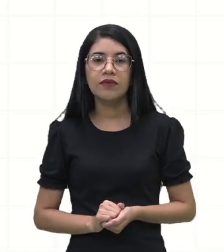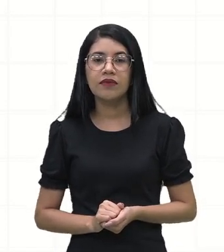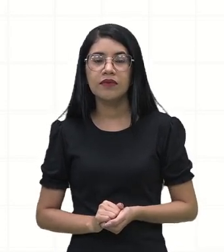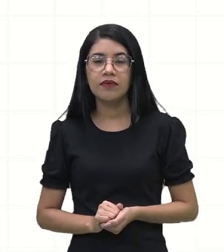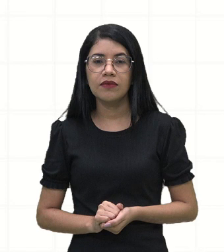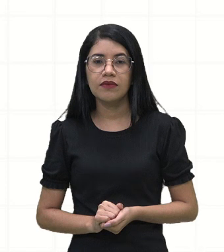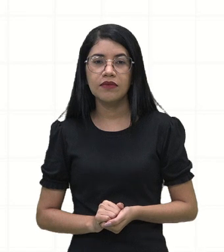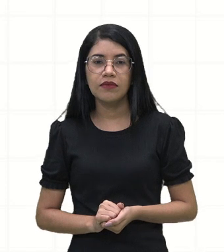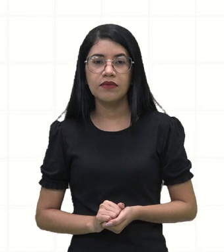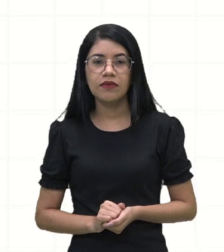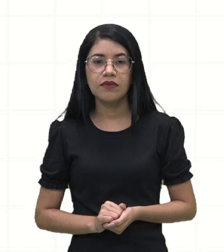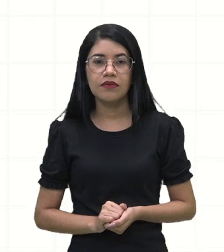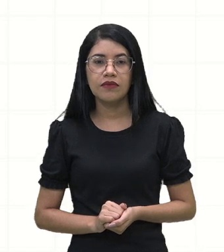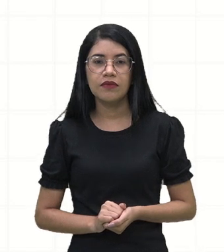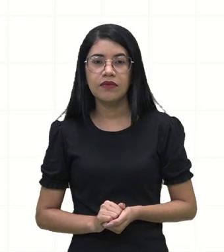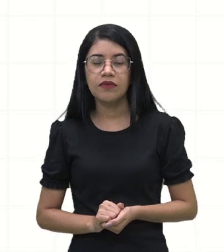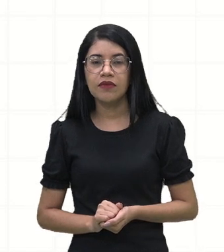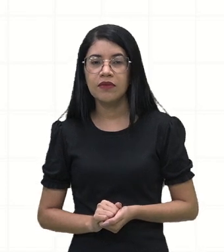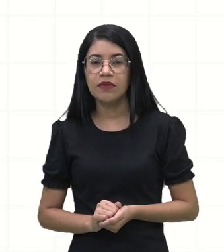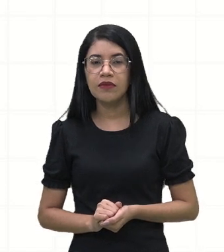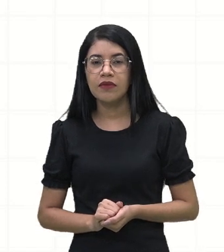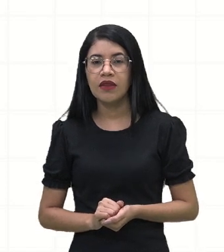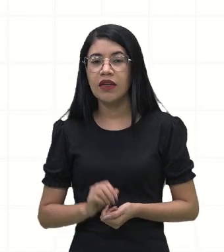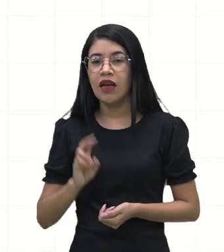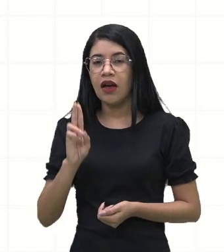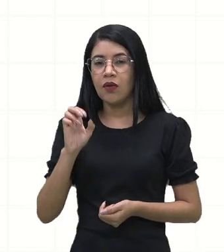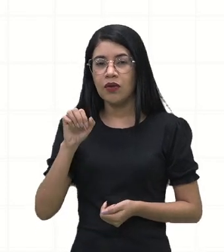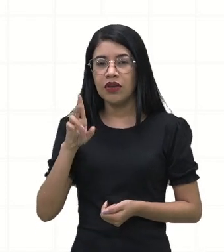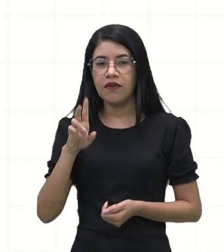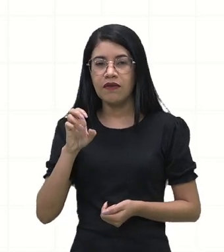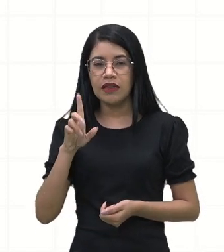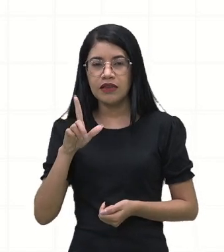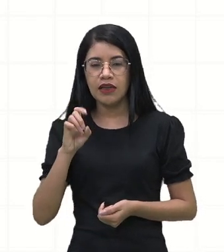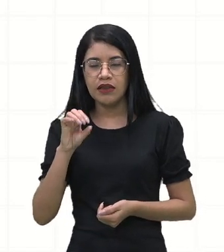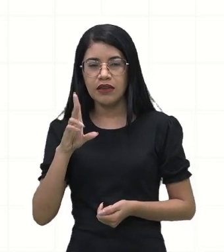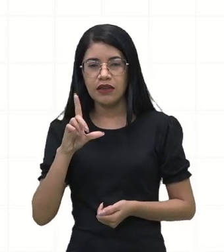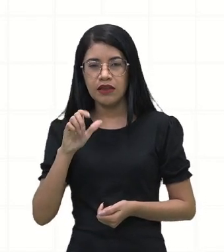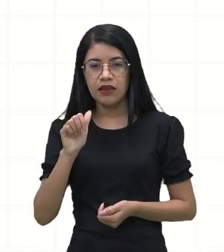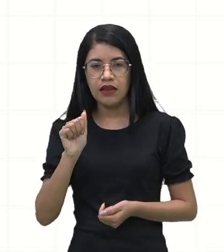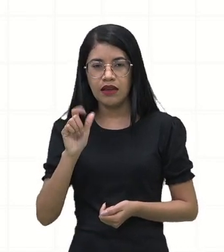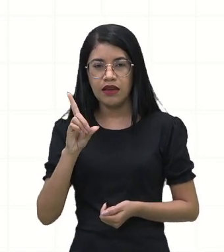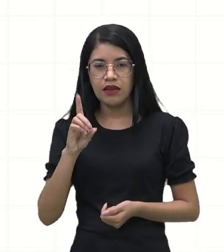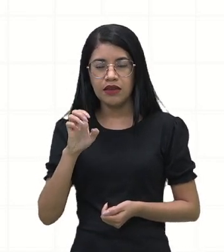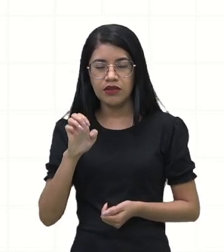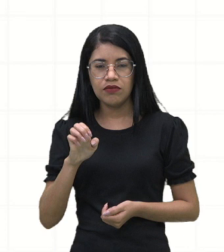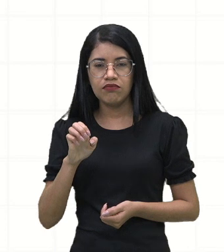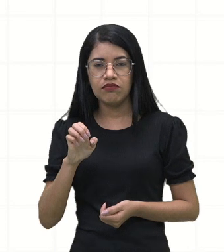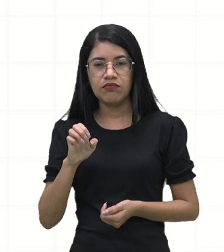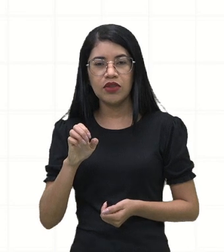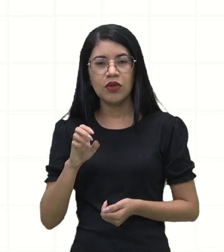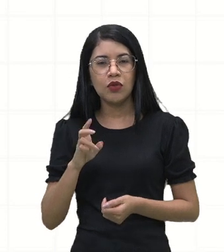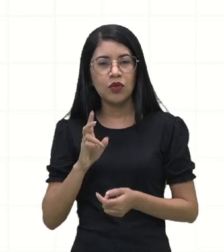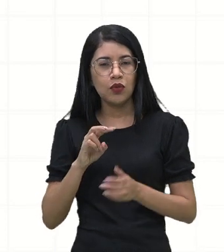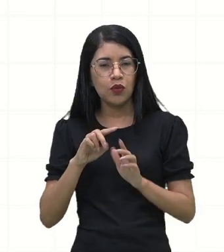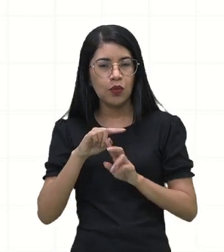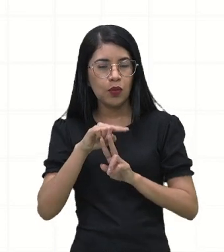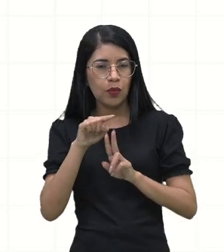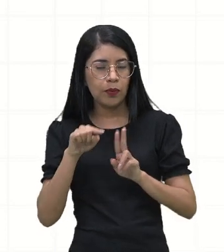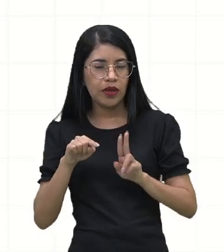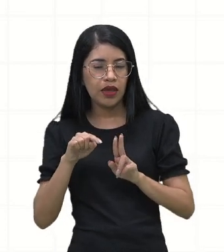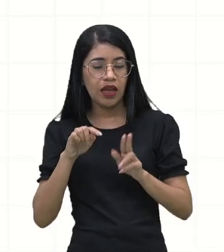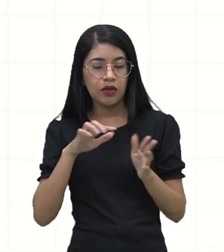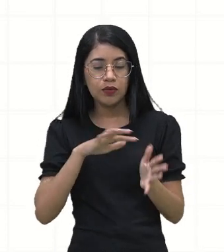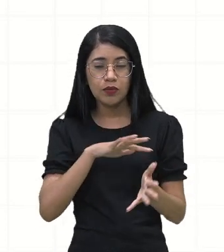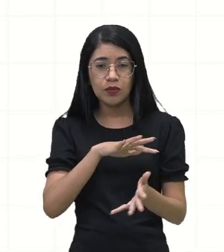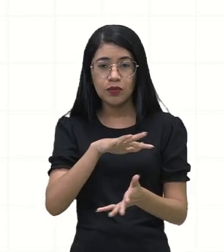temos aqui a universalidade da constante π, tá? A descoberta é que π é uma constante universal para